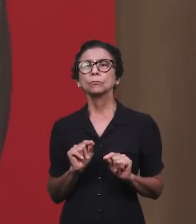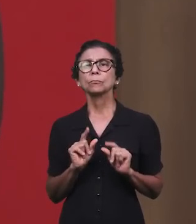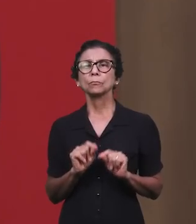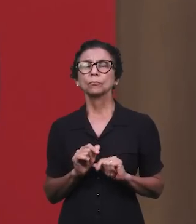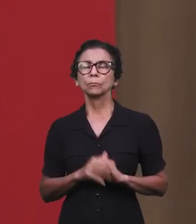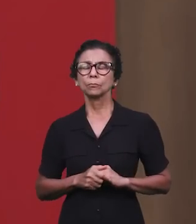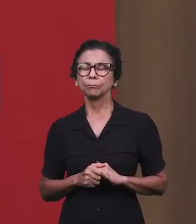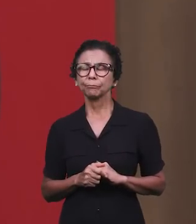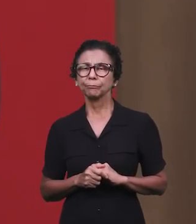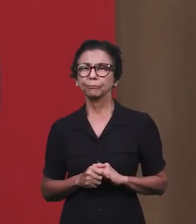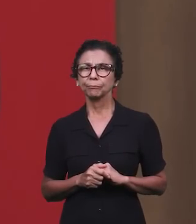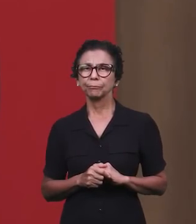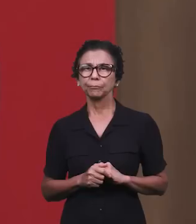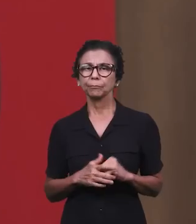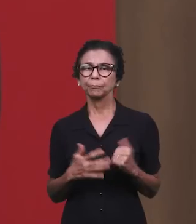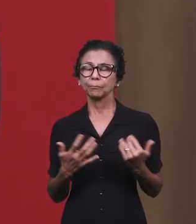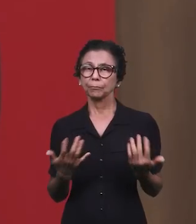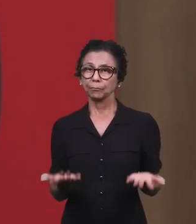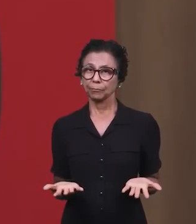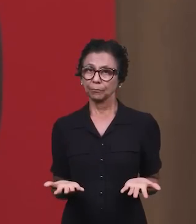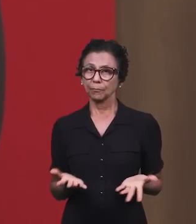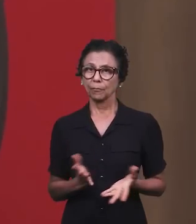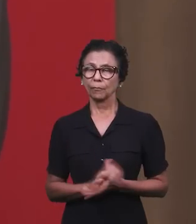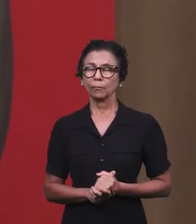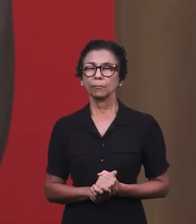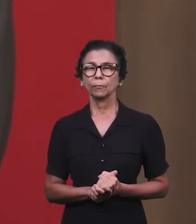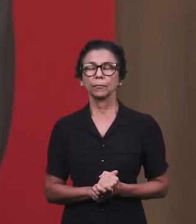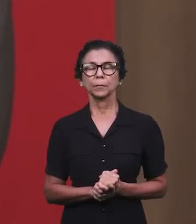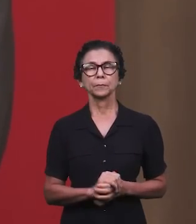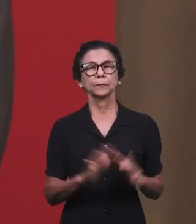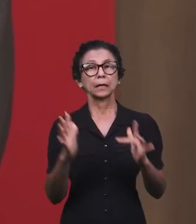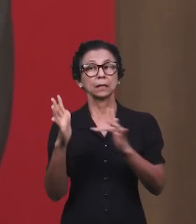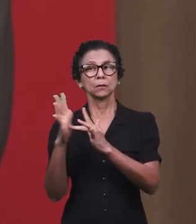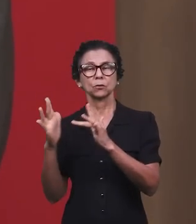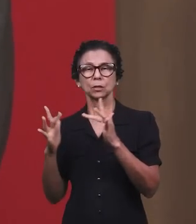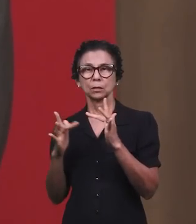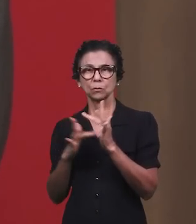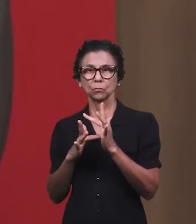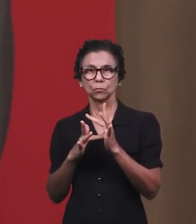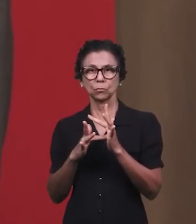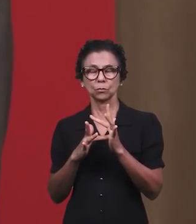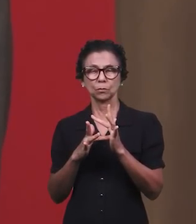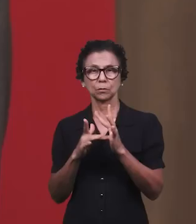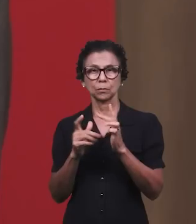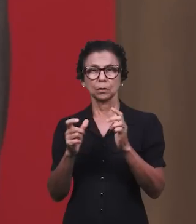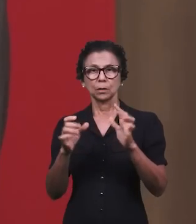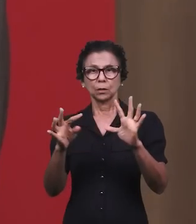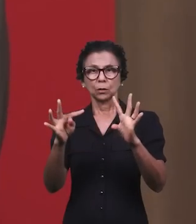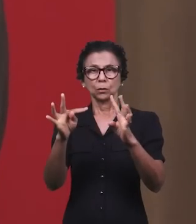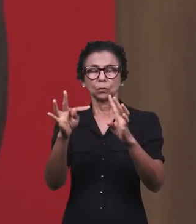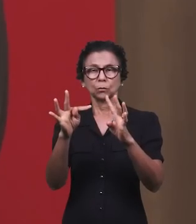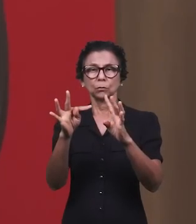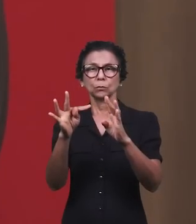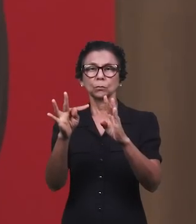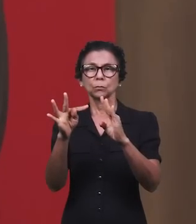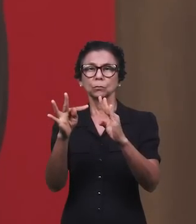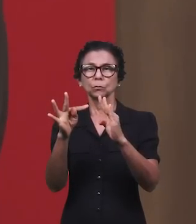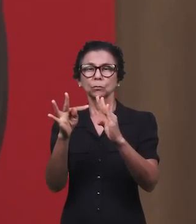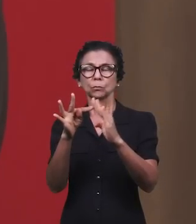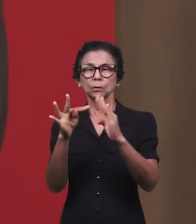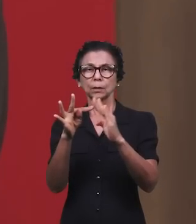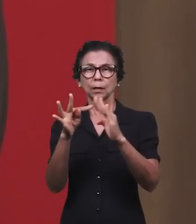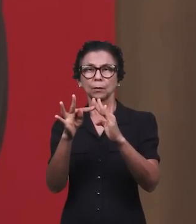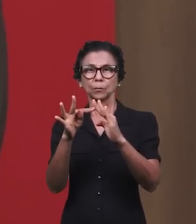fisicamente. Agora observa, Jesus esteve com os discípulos no templo. Ele entrou no templo várias vezes. Esse templo